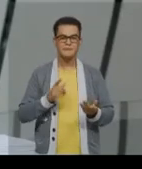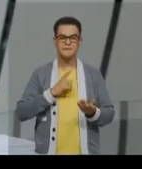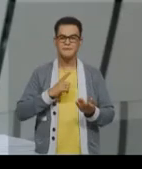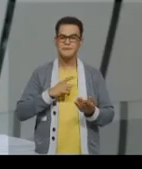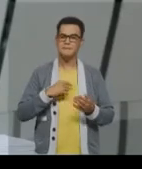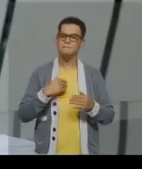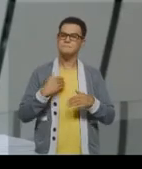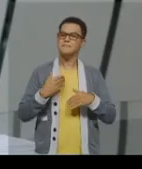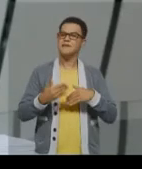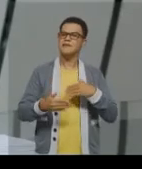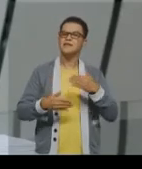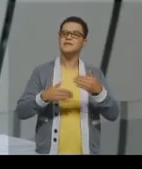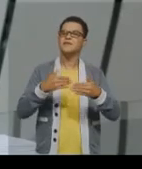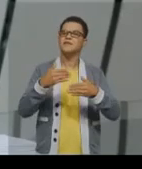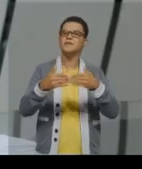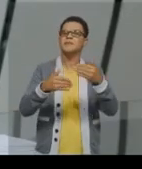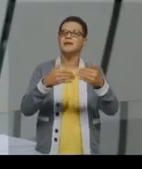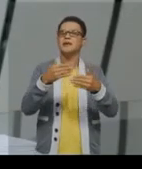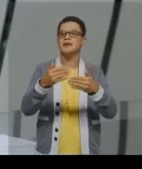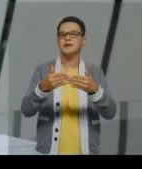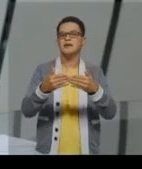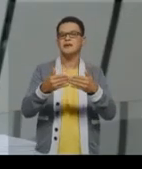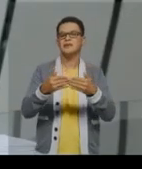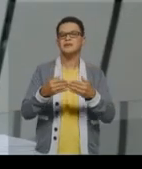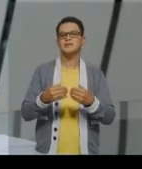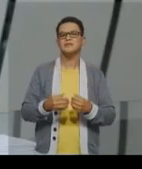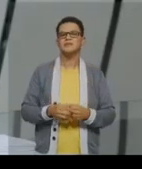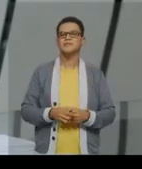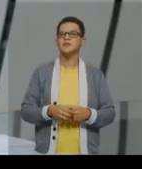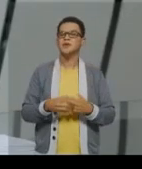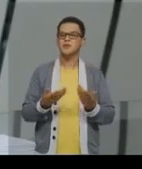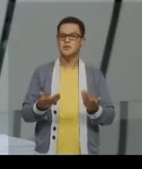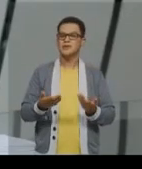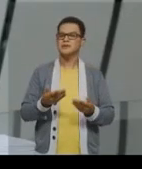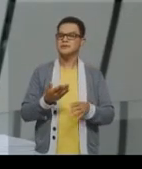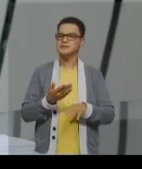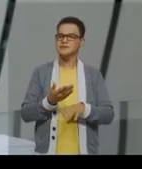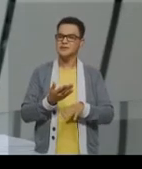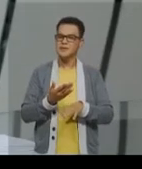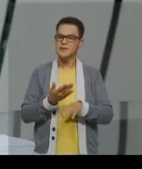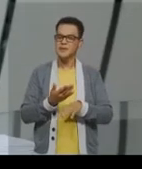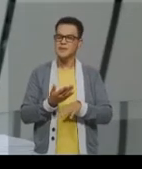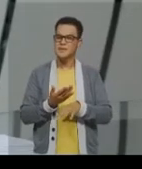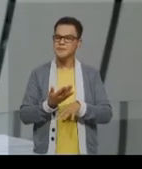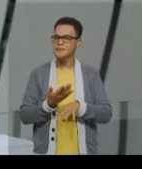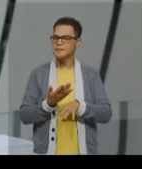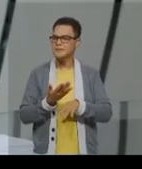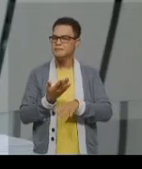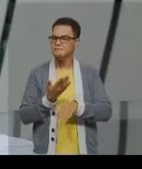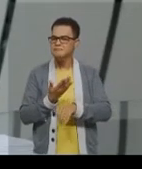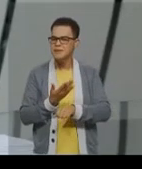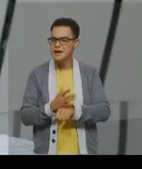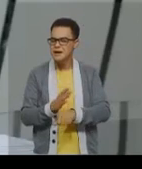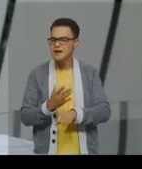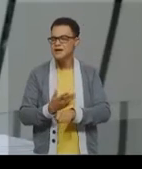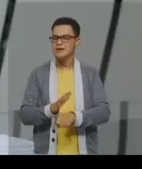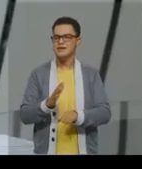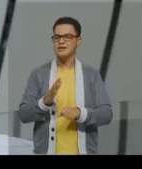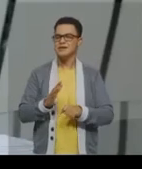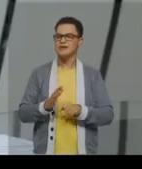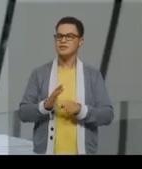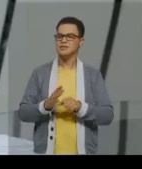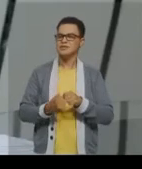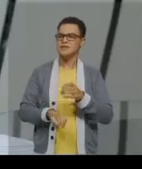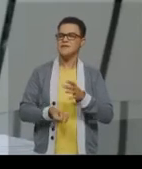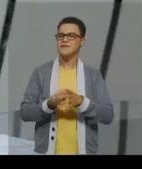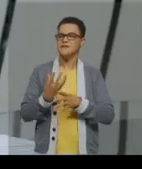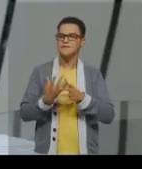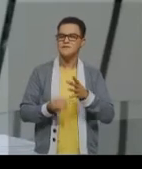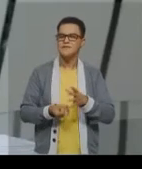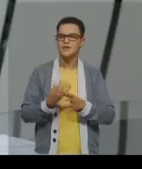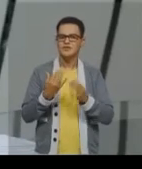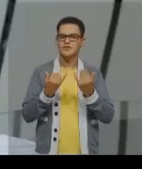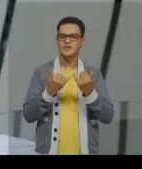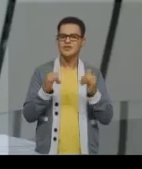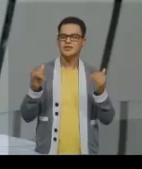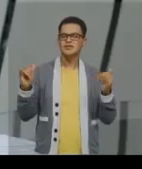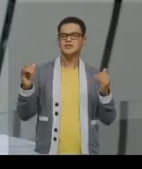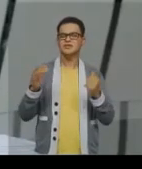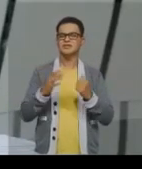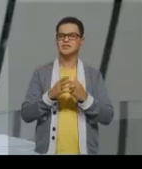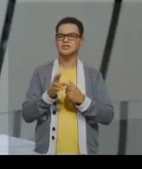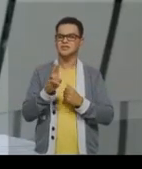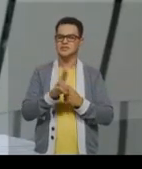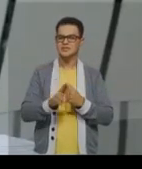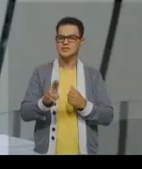gente há uma modificação nas práticas, né, nas formas de produção, as fontes de energia utilizadas,